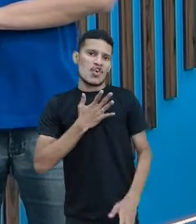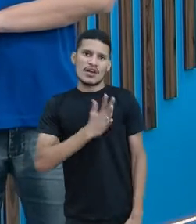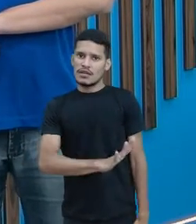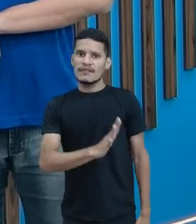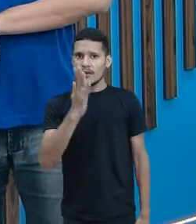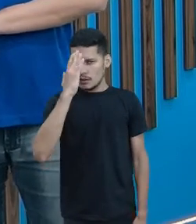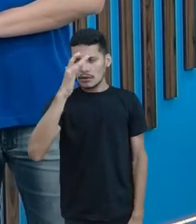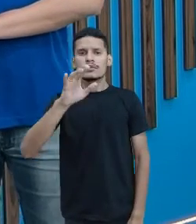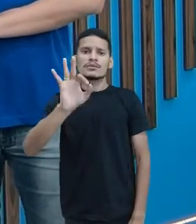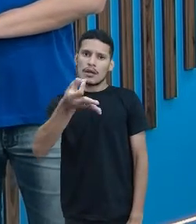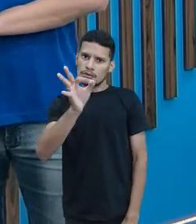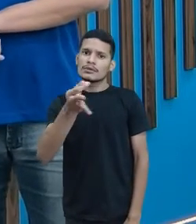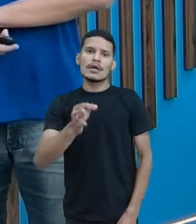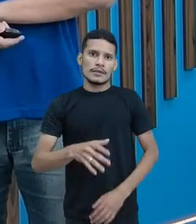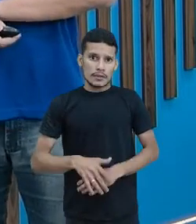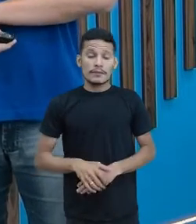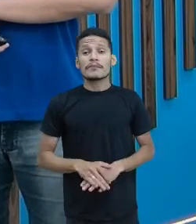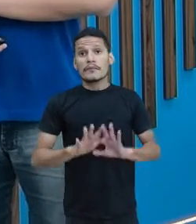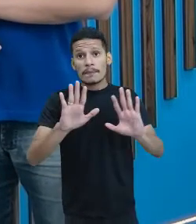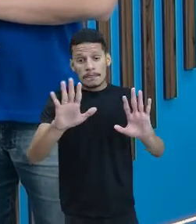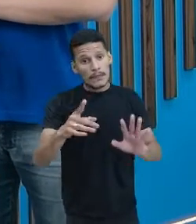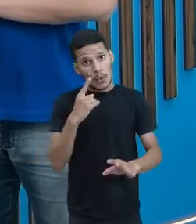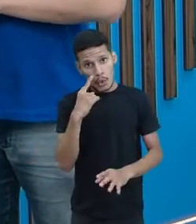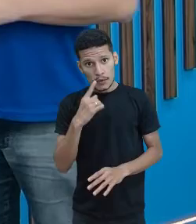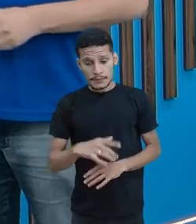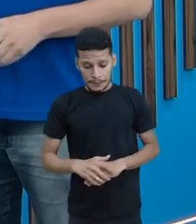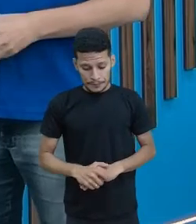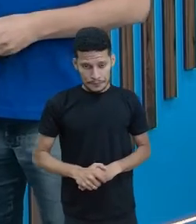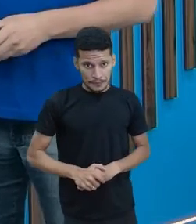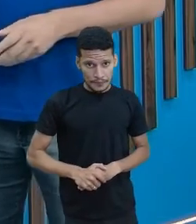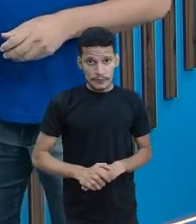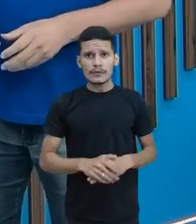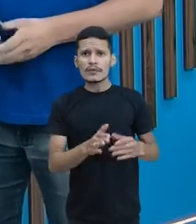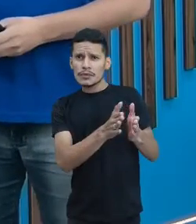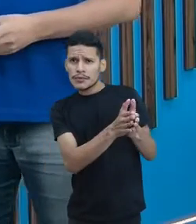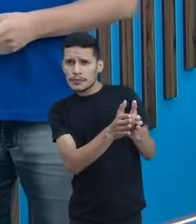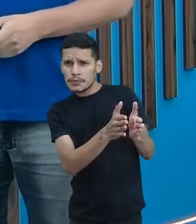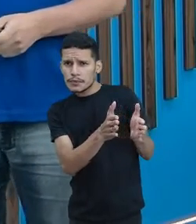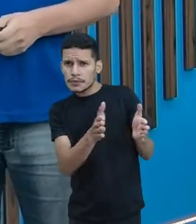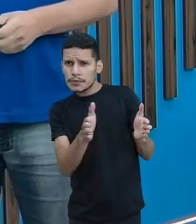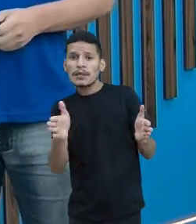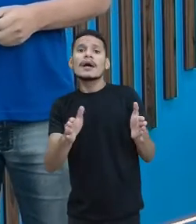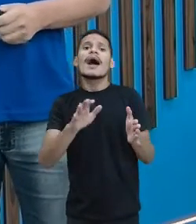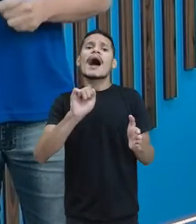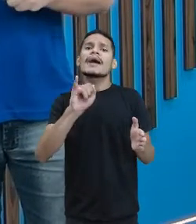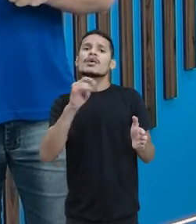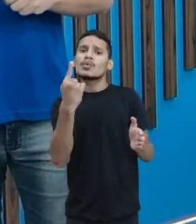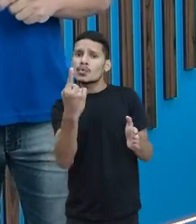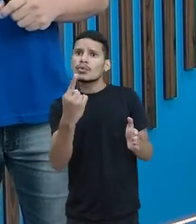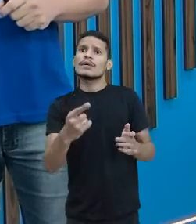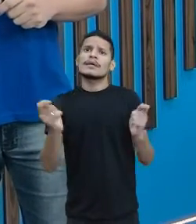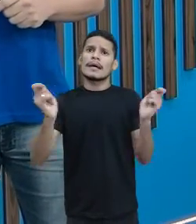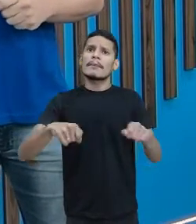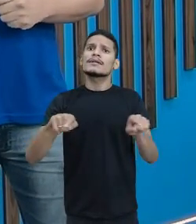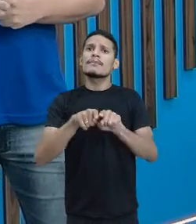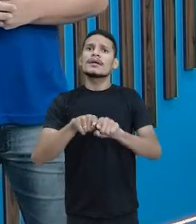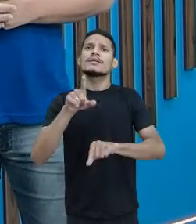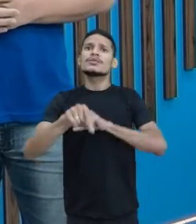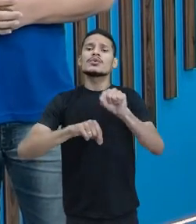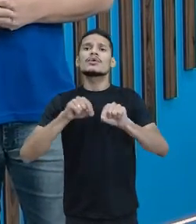terrível aí, né? Então é isso. Bom, aí a partir daí, esse ato institucional número 1, ele também